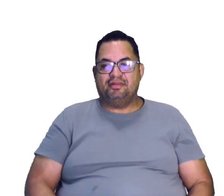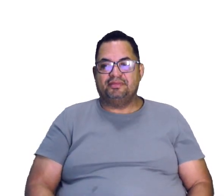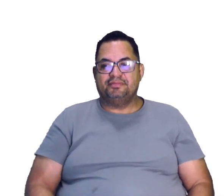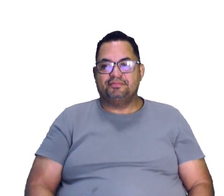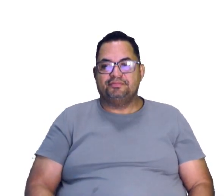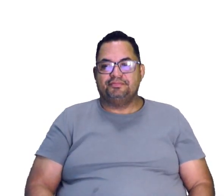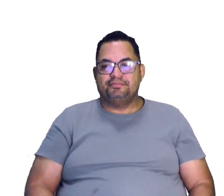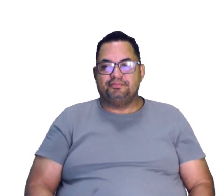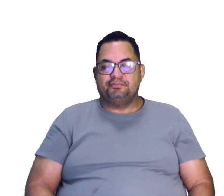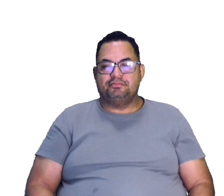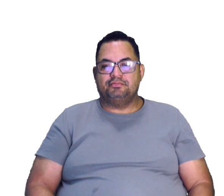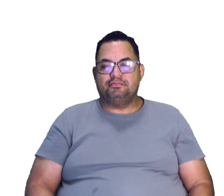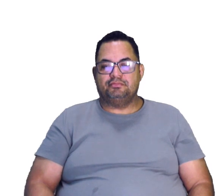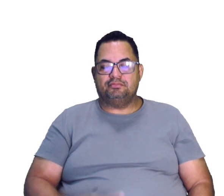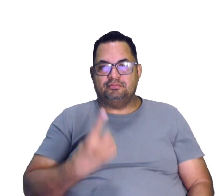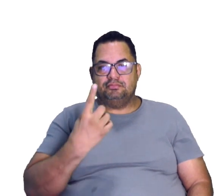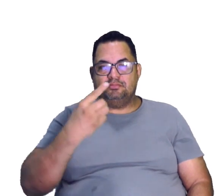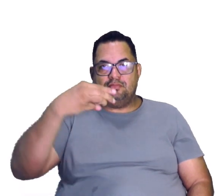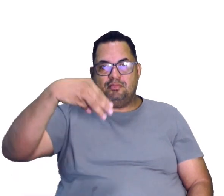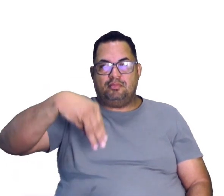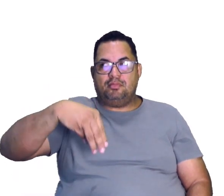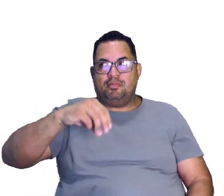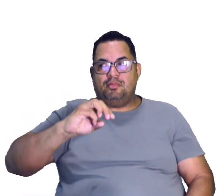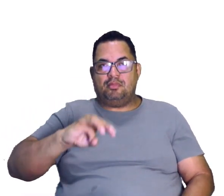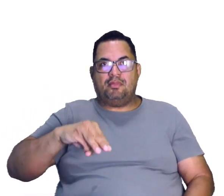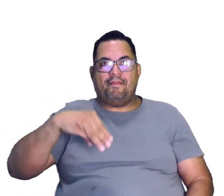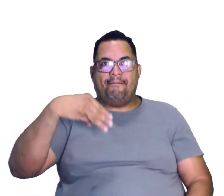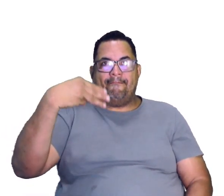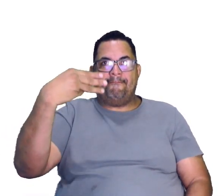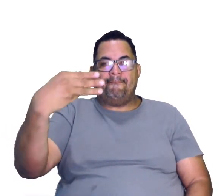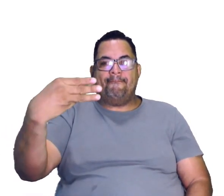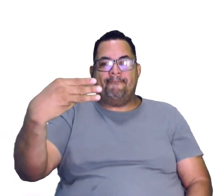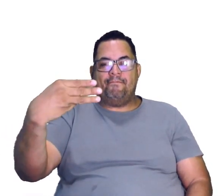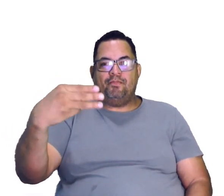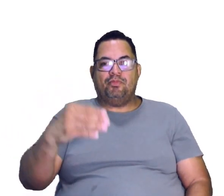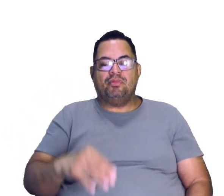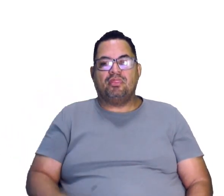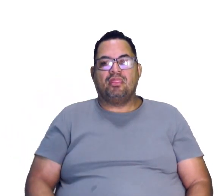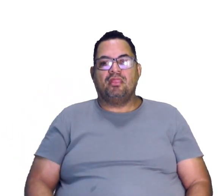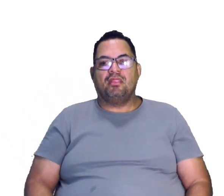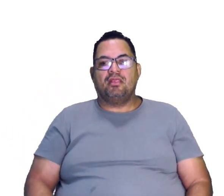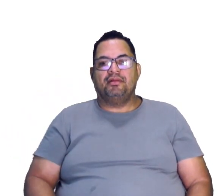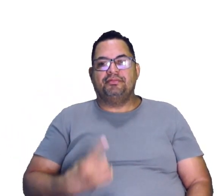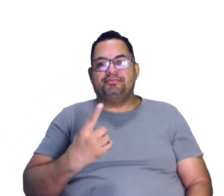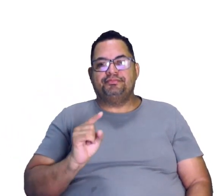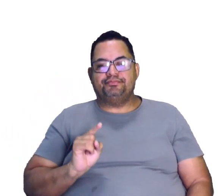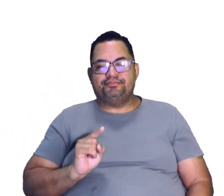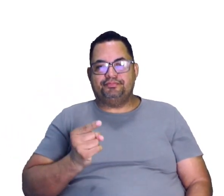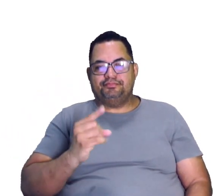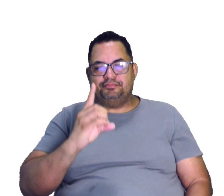similares. Então, 1 metro cúbico equivale a 1000